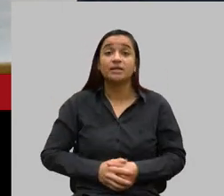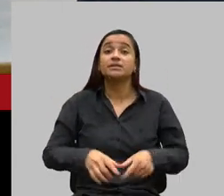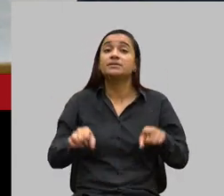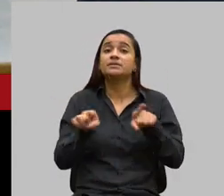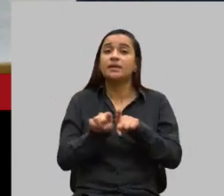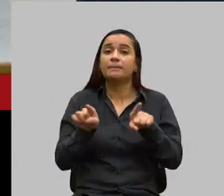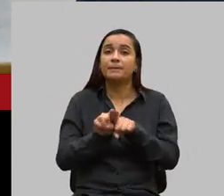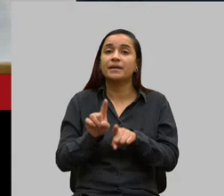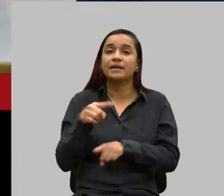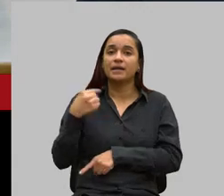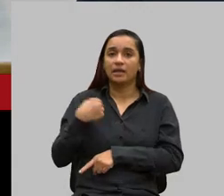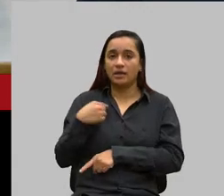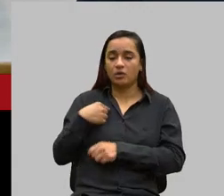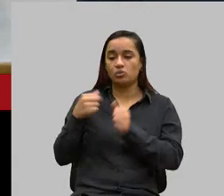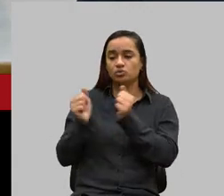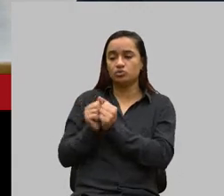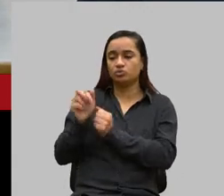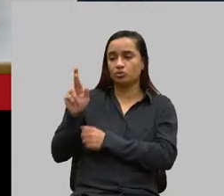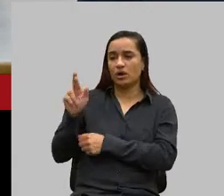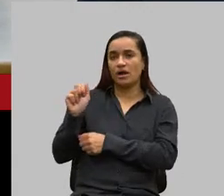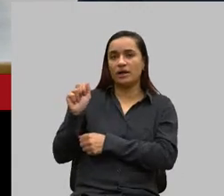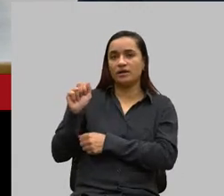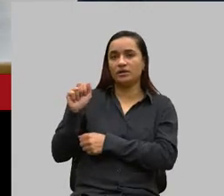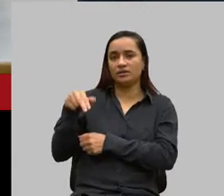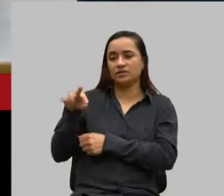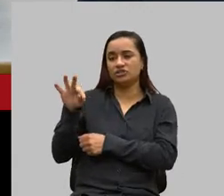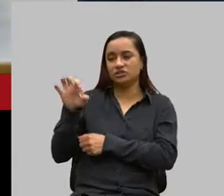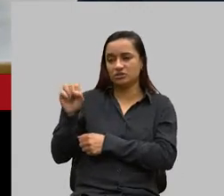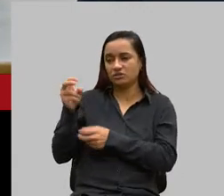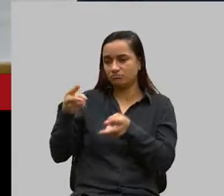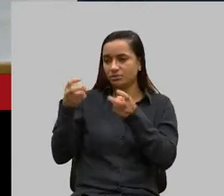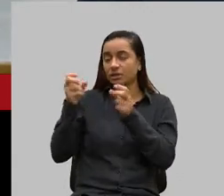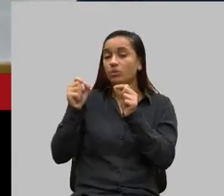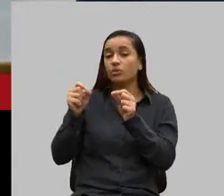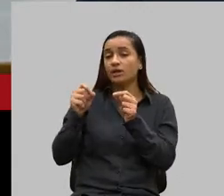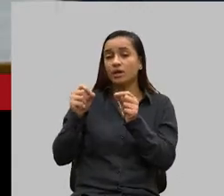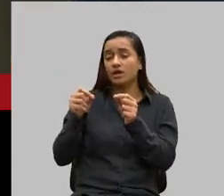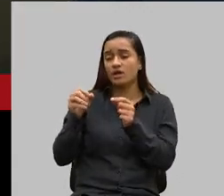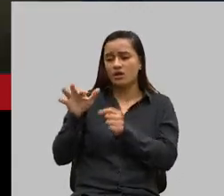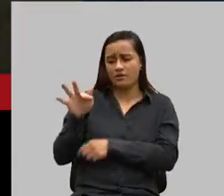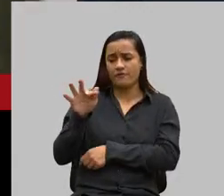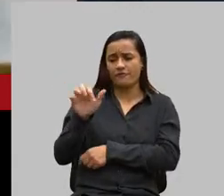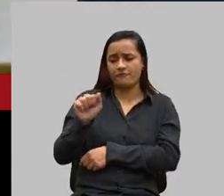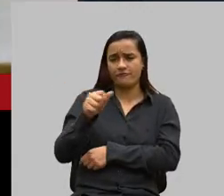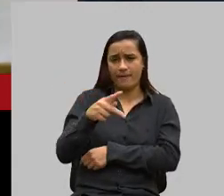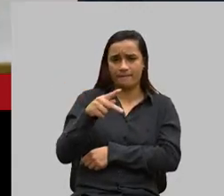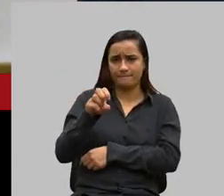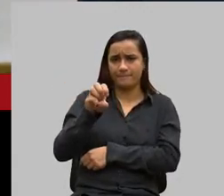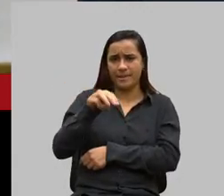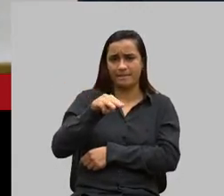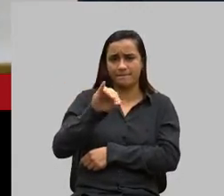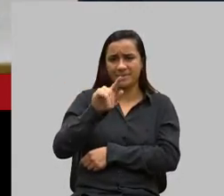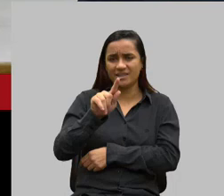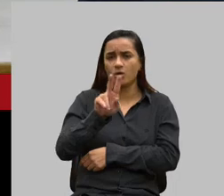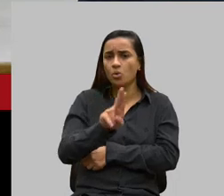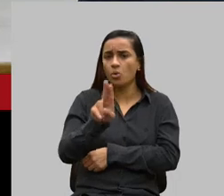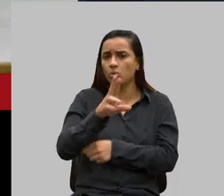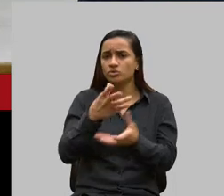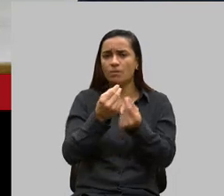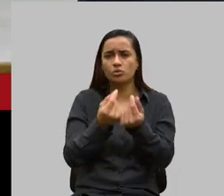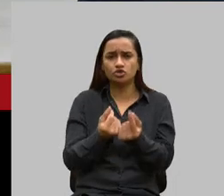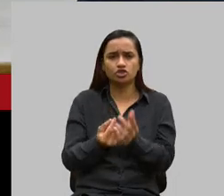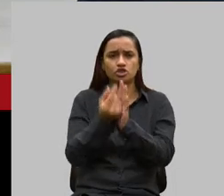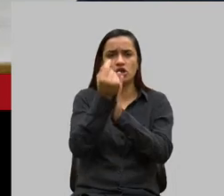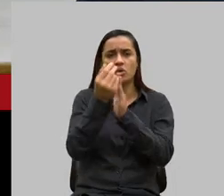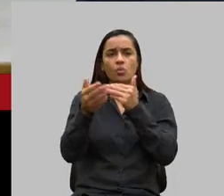e o Arantes estivemos porque a fapemig tá usando muito dinheiro para qualquer projeto que entra lá